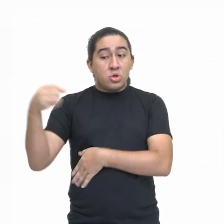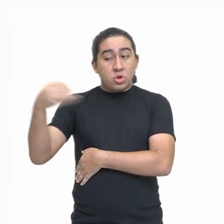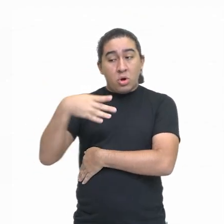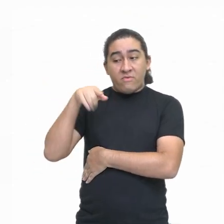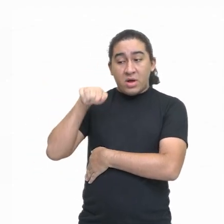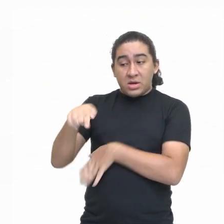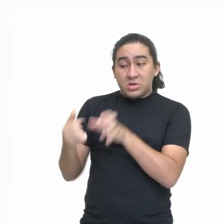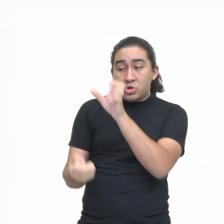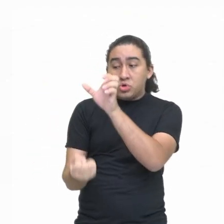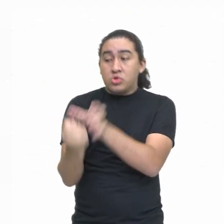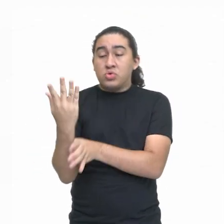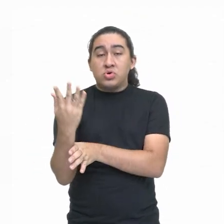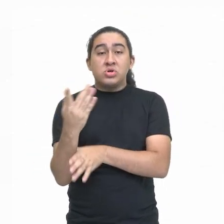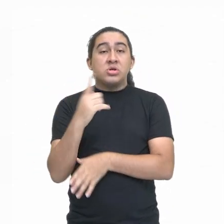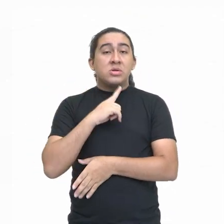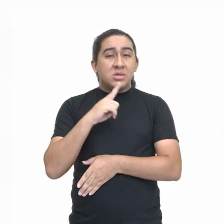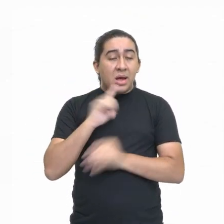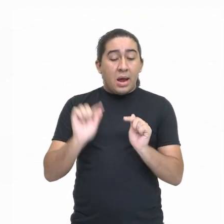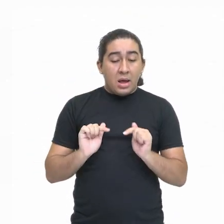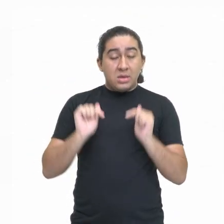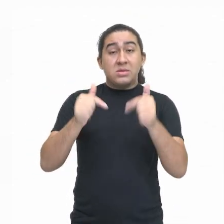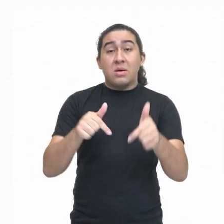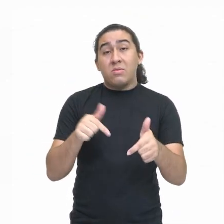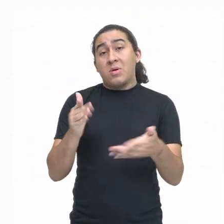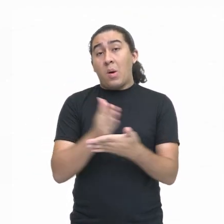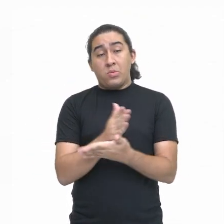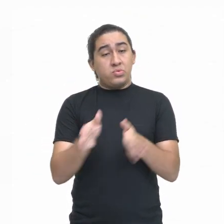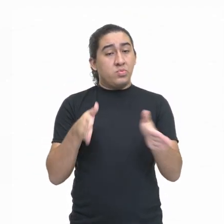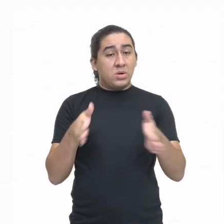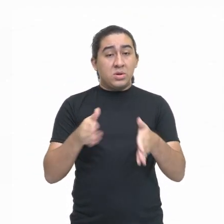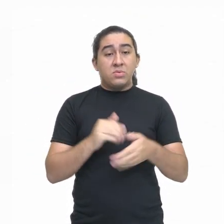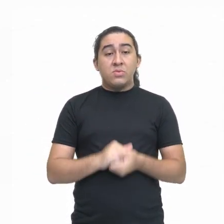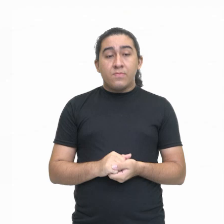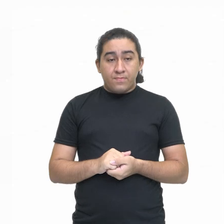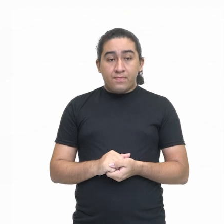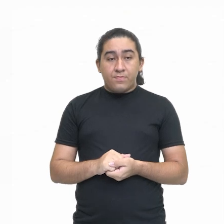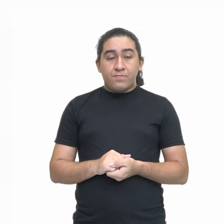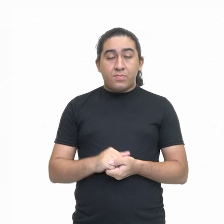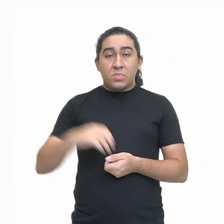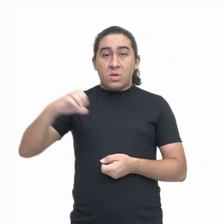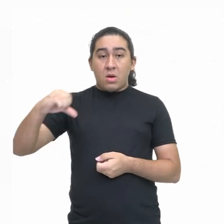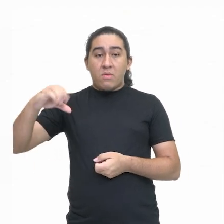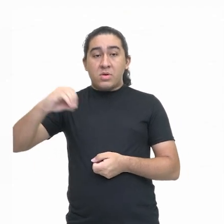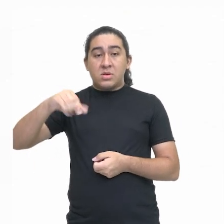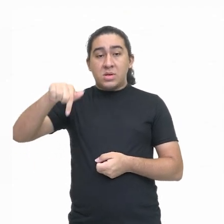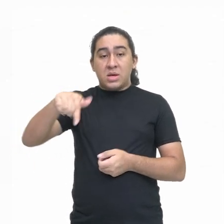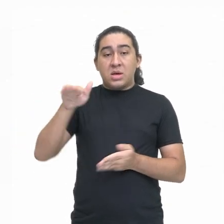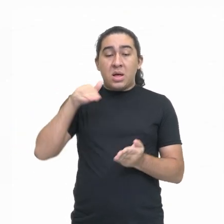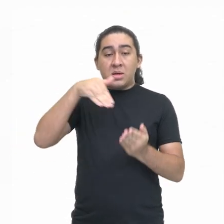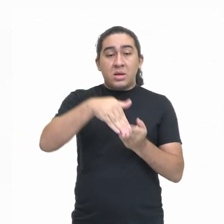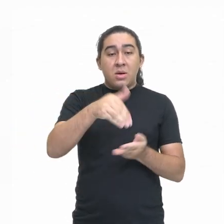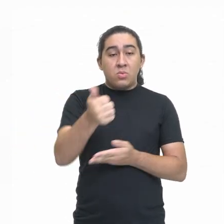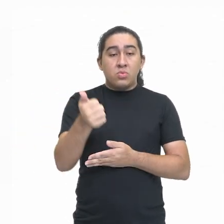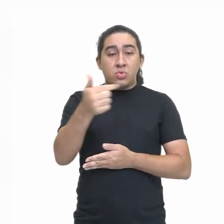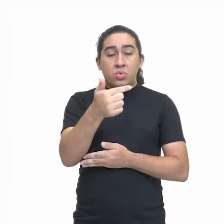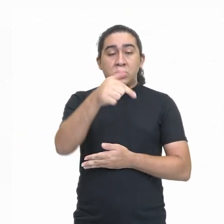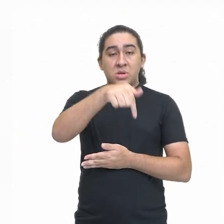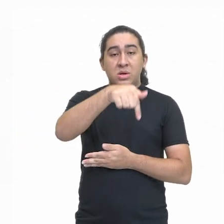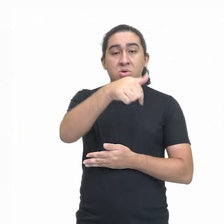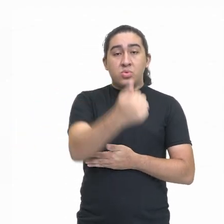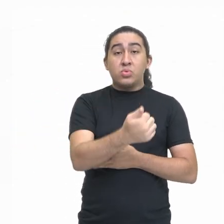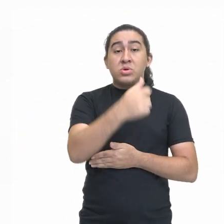que governaram em períodos específicos. Tá? Entre 907 a 1271, houve